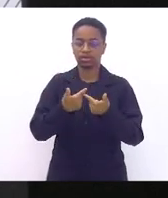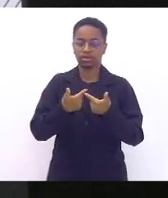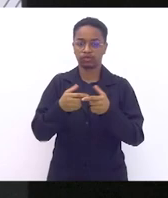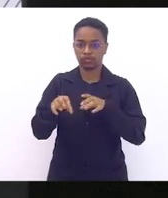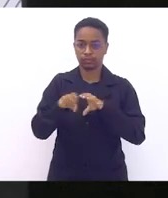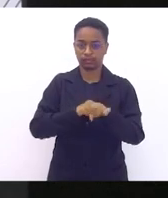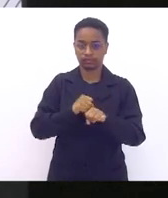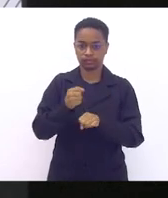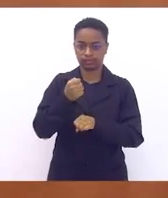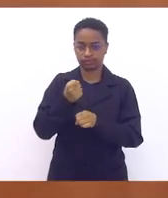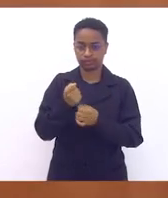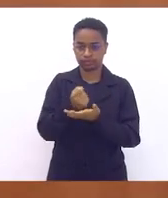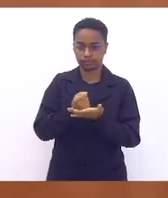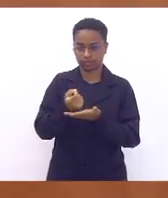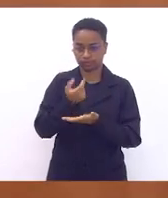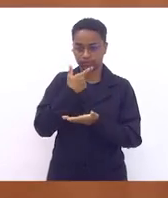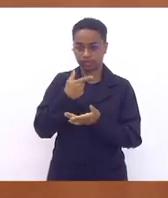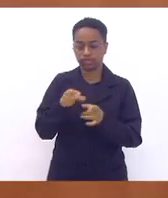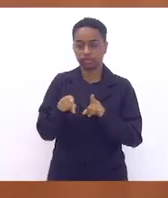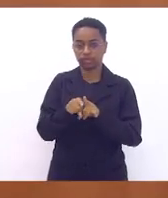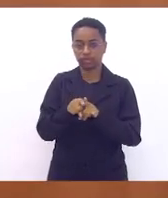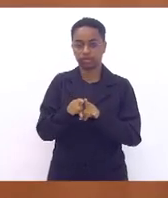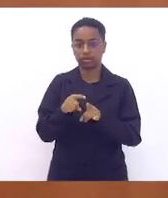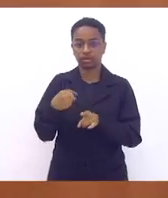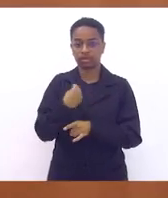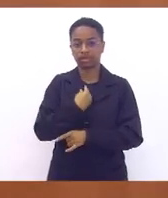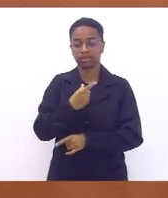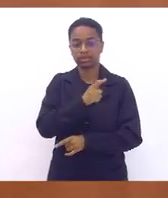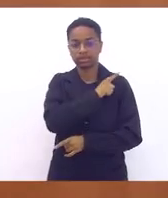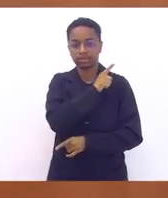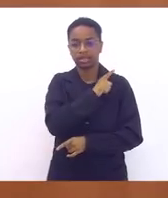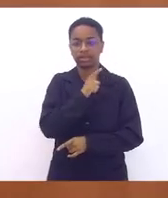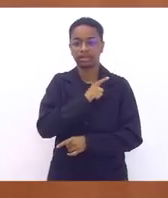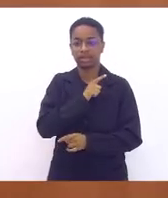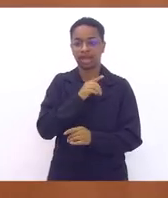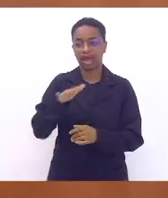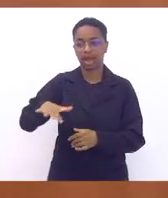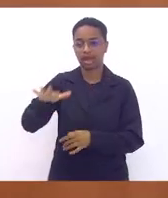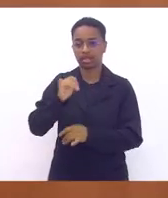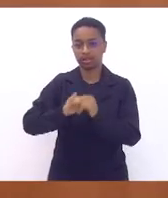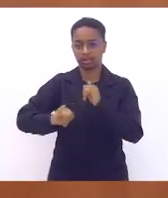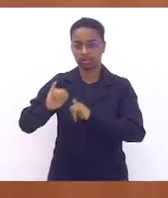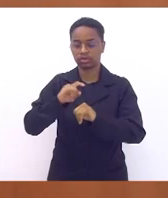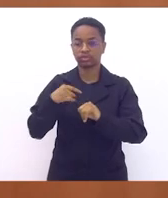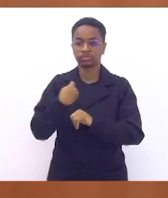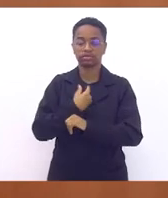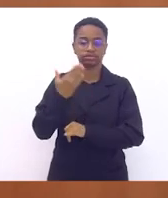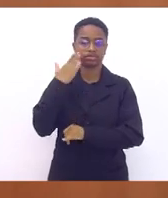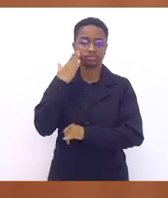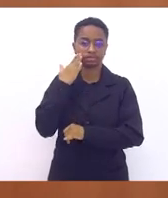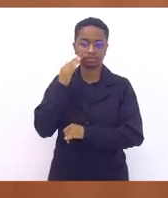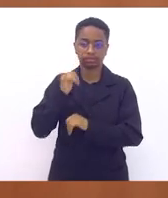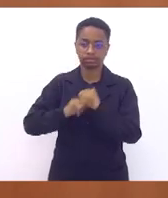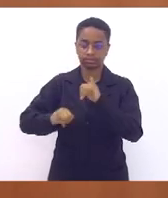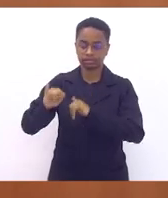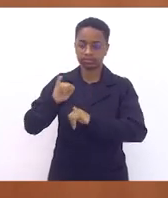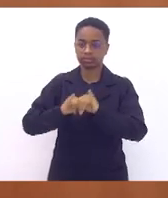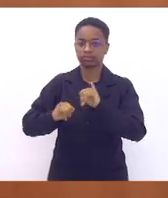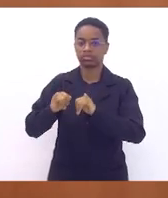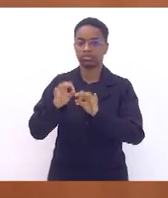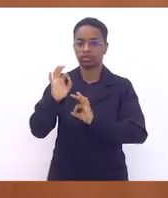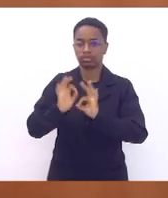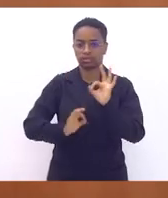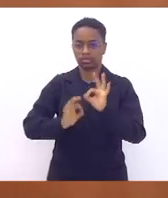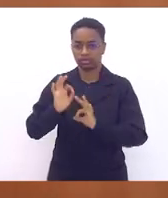da gerência estadual, e a gente lá na gerência tem uma sub-área de laboratório, né? A gente sabe que o laboratório que rege, que